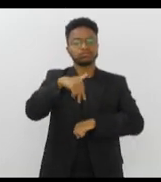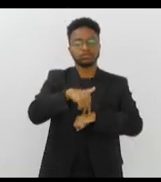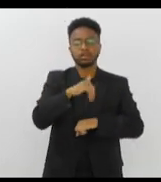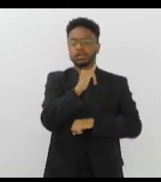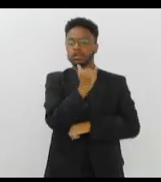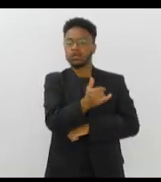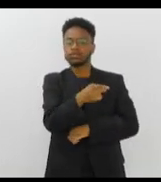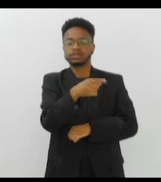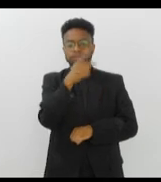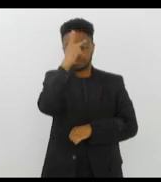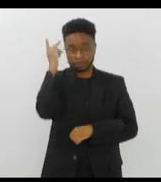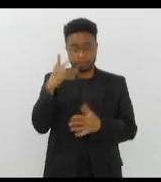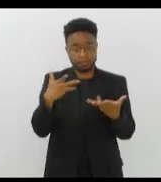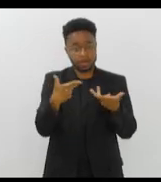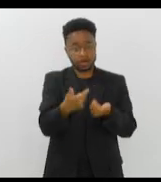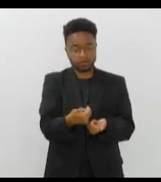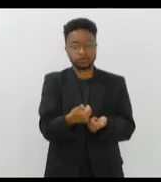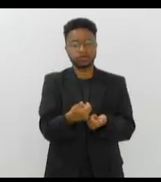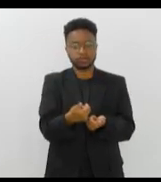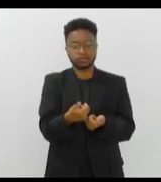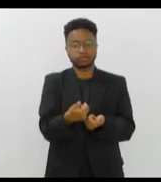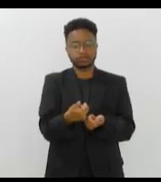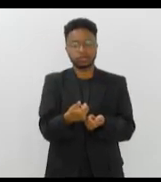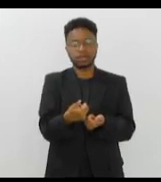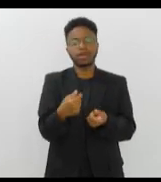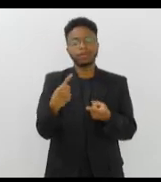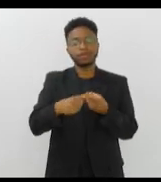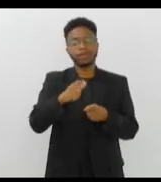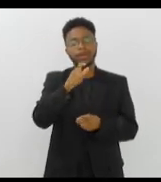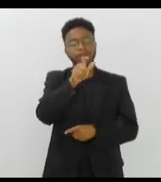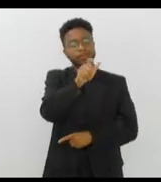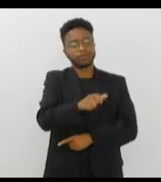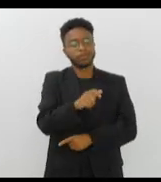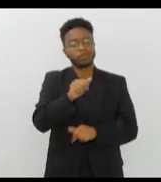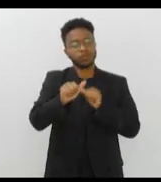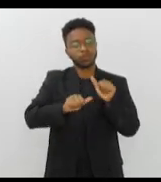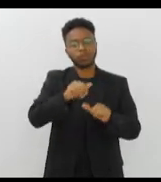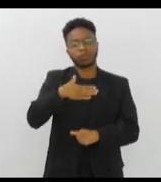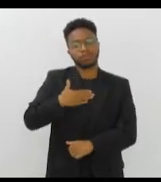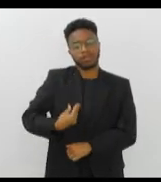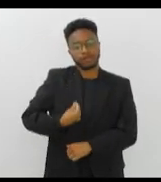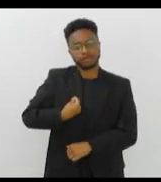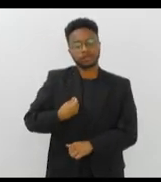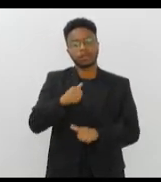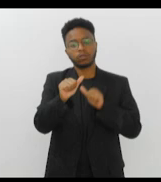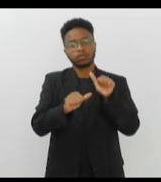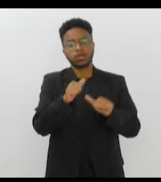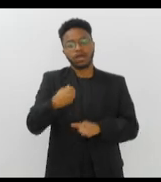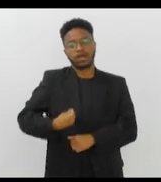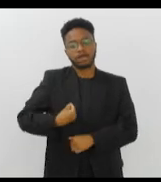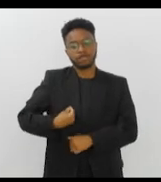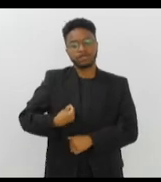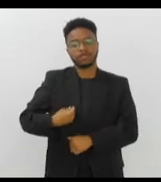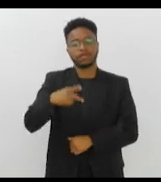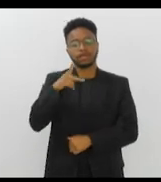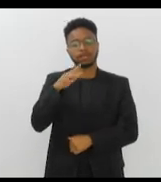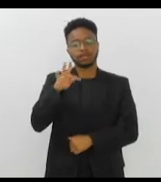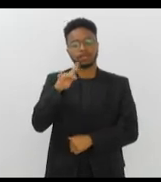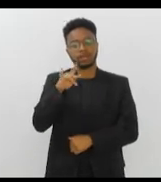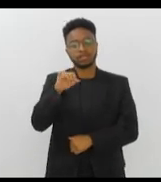humano incrível. É uma pessoa que mudou a minha vida, a vida da Thaís, a minha maneira de pensar, de